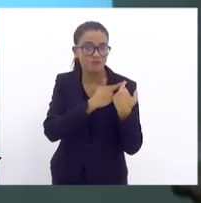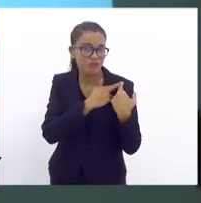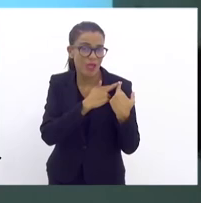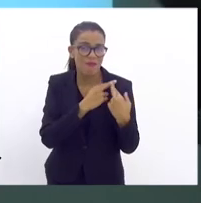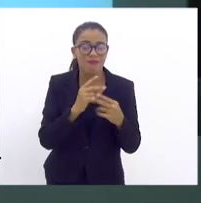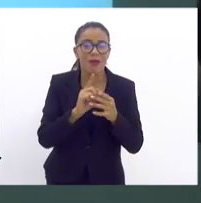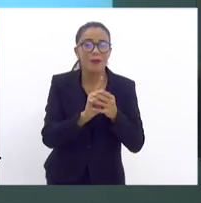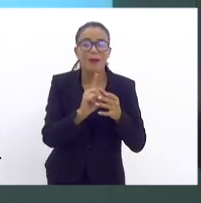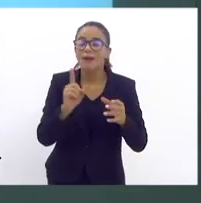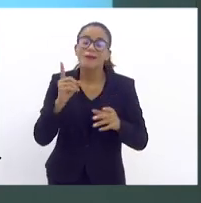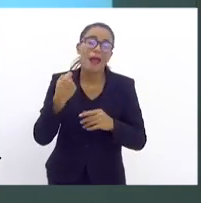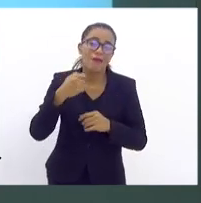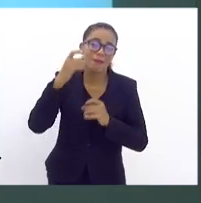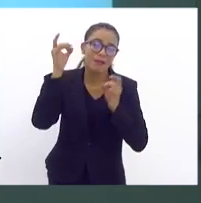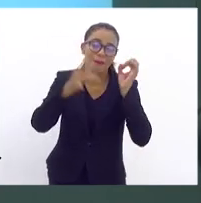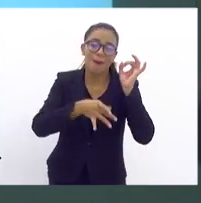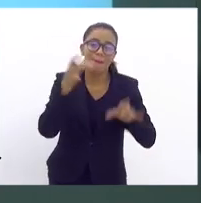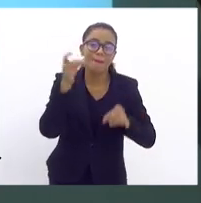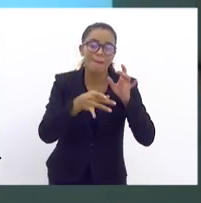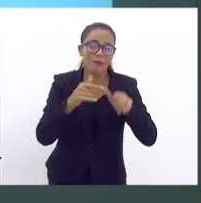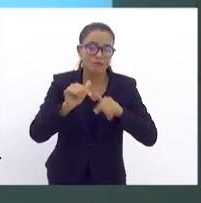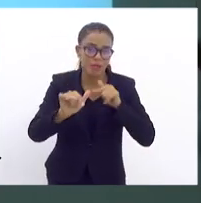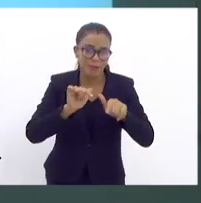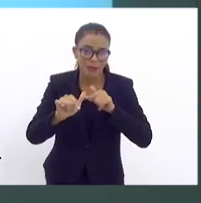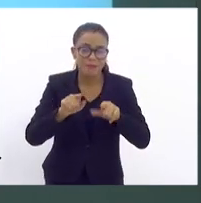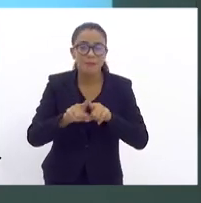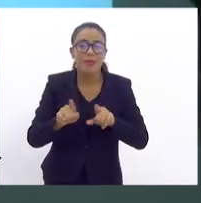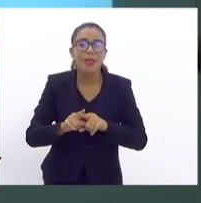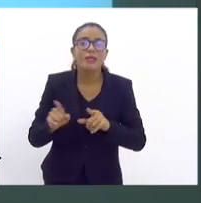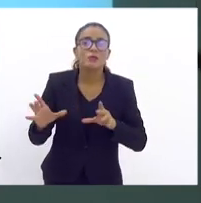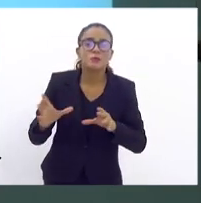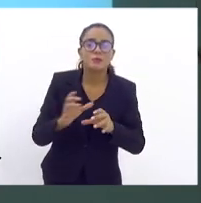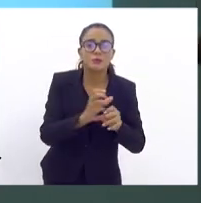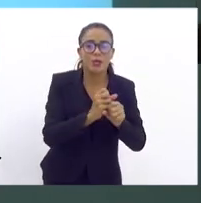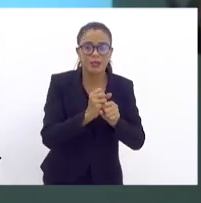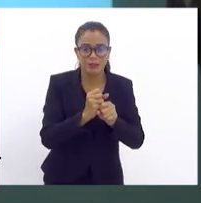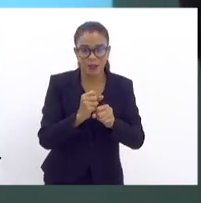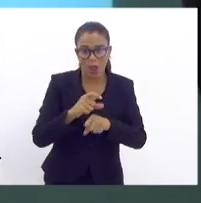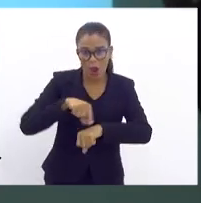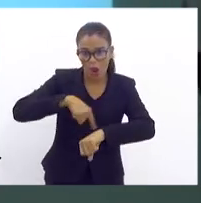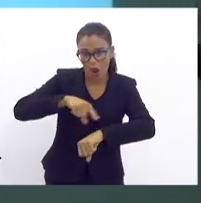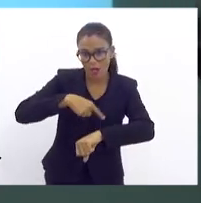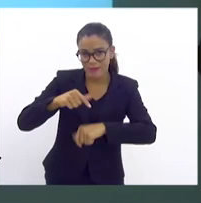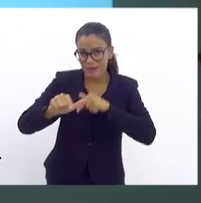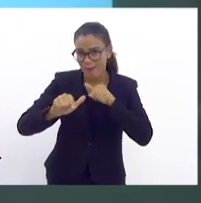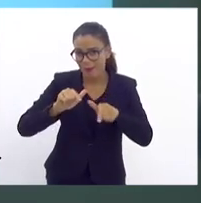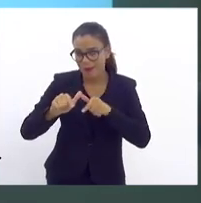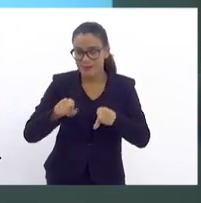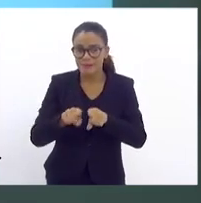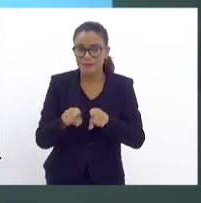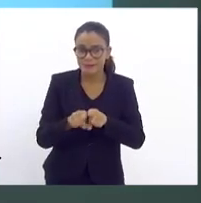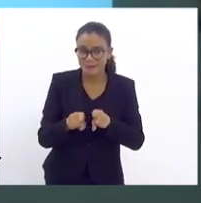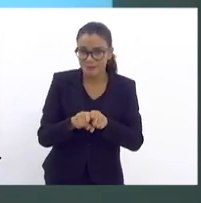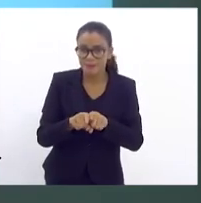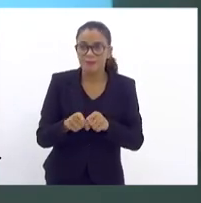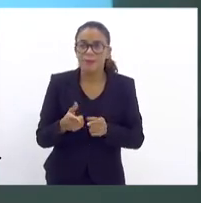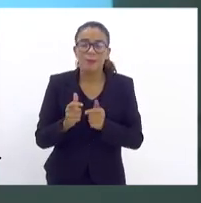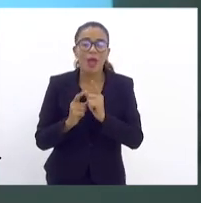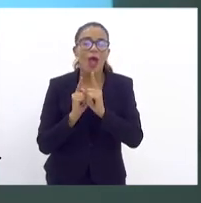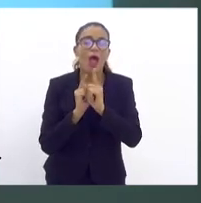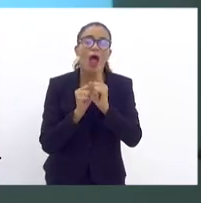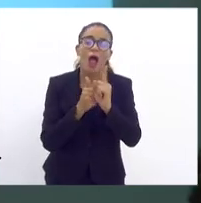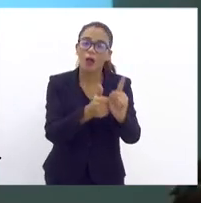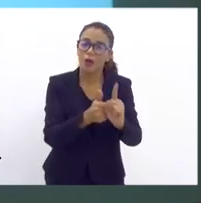vezes que ela vai sair redução de carga horária no serviço privado nós não vamos ter isso né para que possa acompanhar